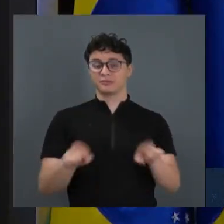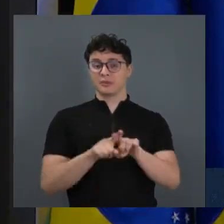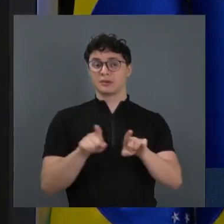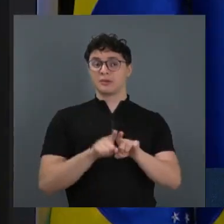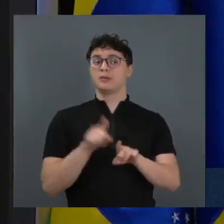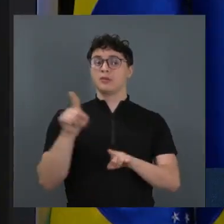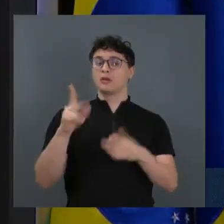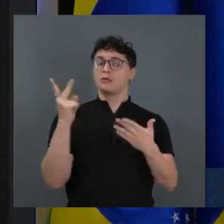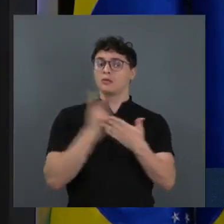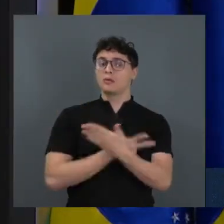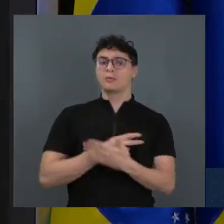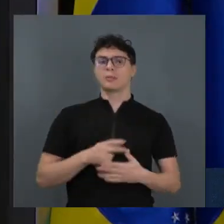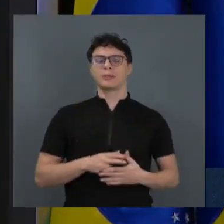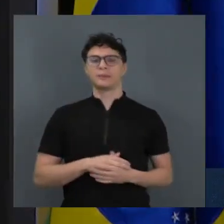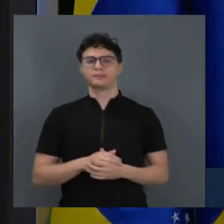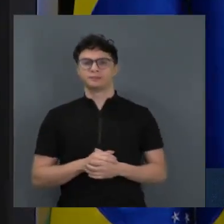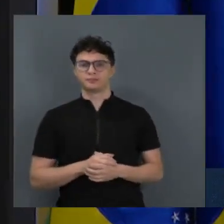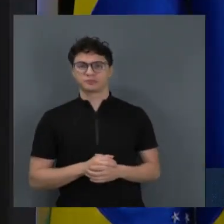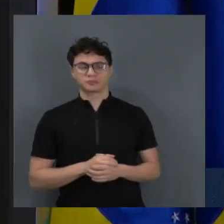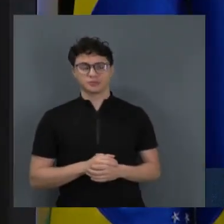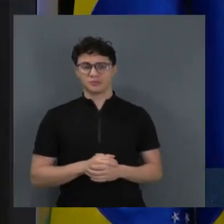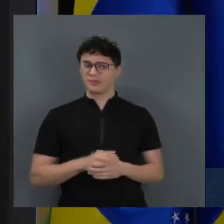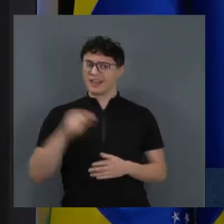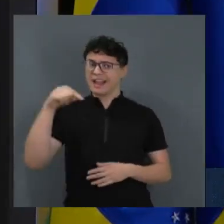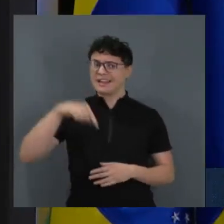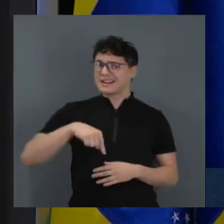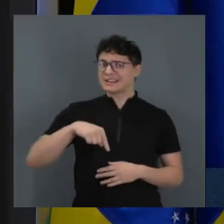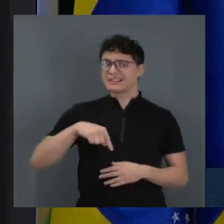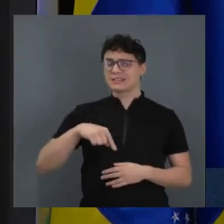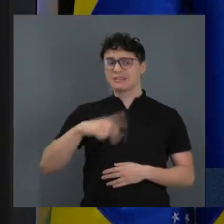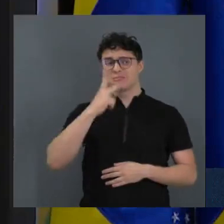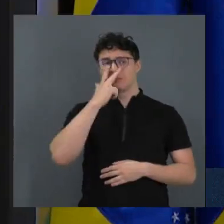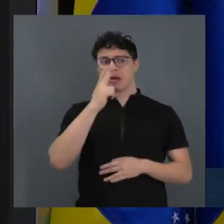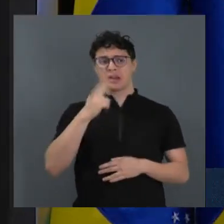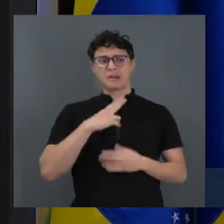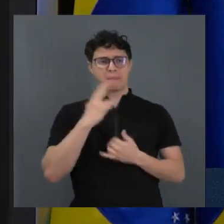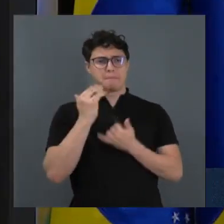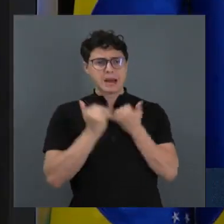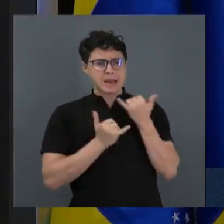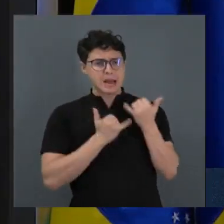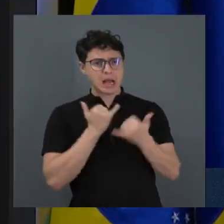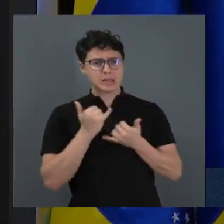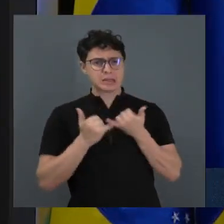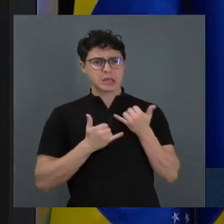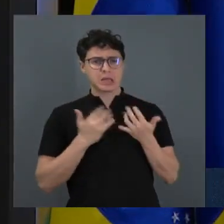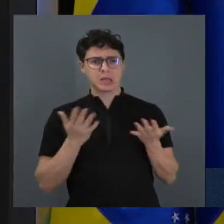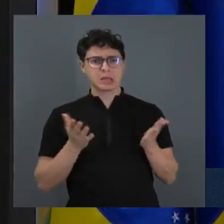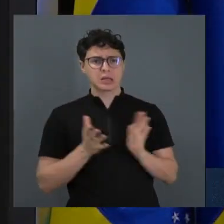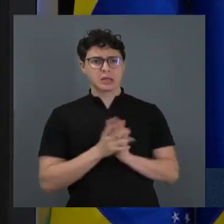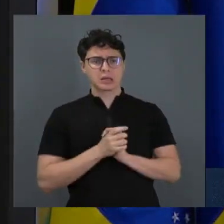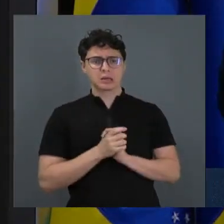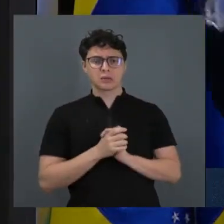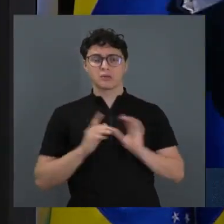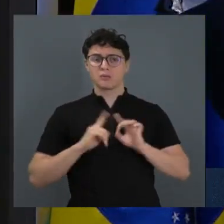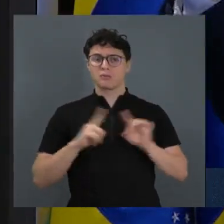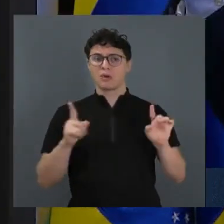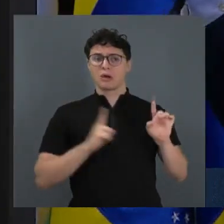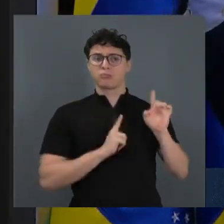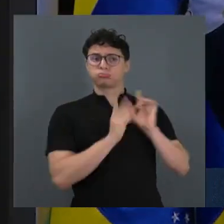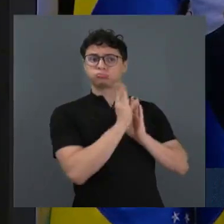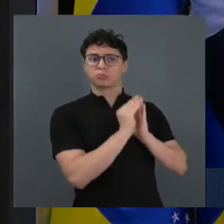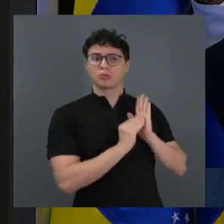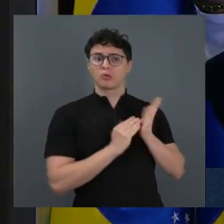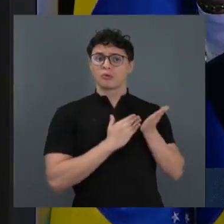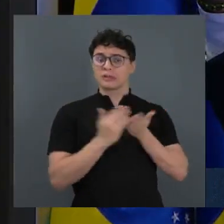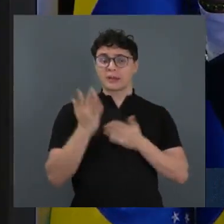senador Cleitinho. E aqui no Senado parece brincadeira, mas a pauta começa amanhã